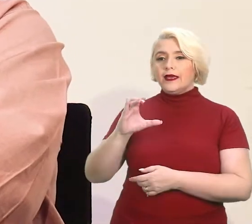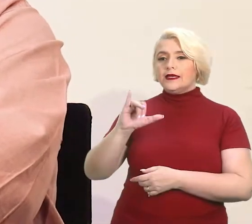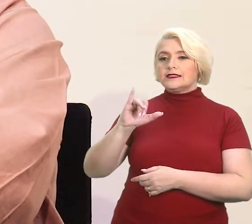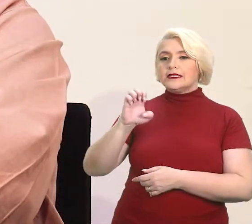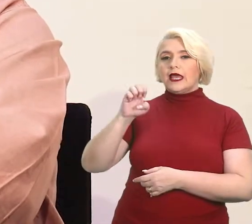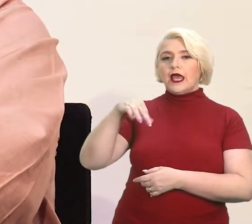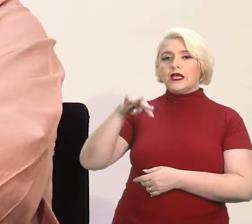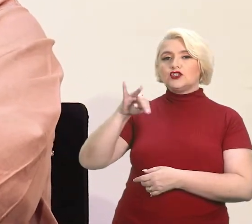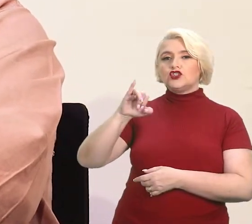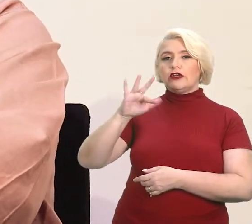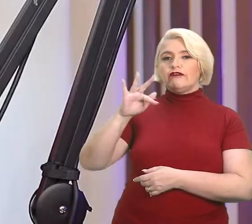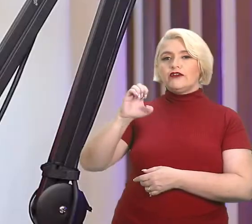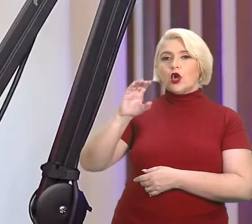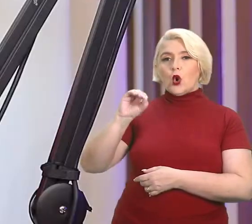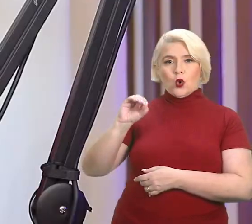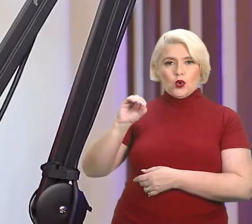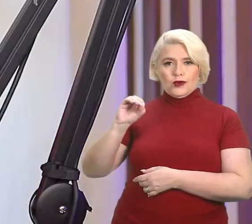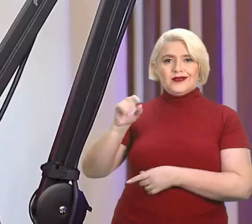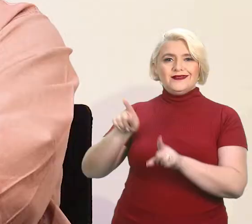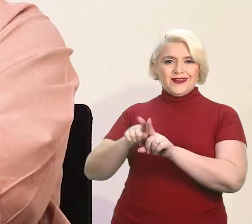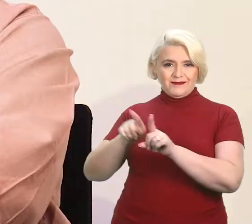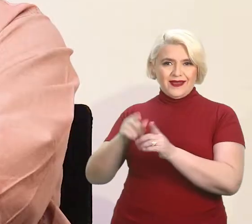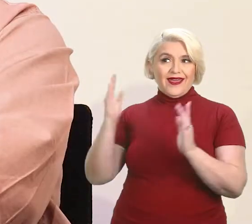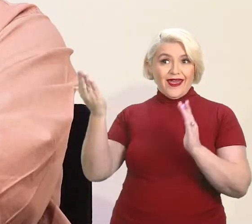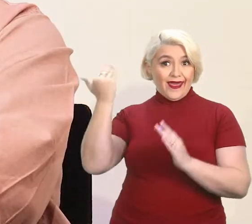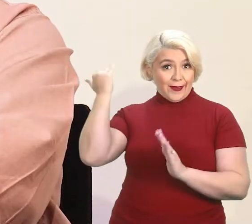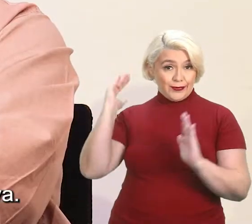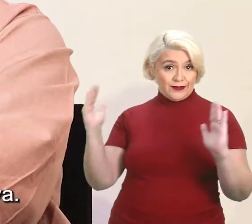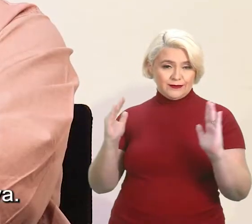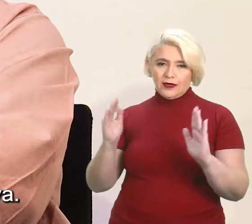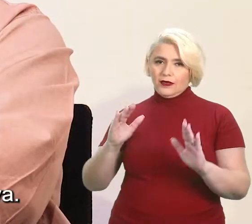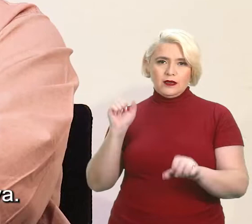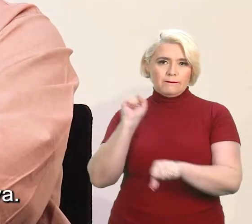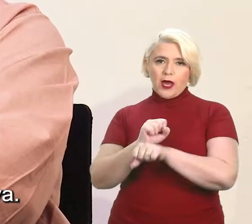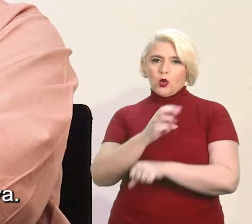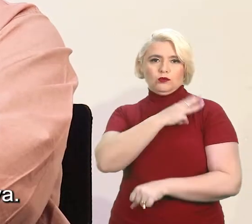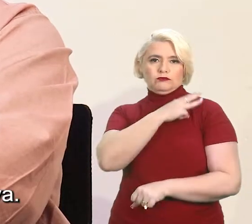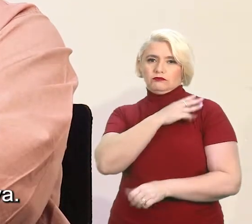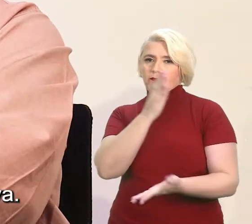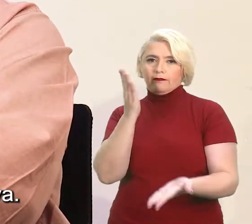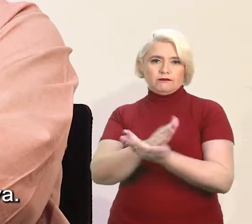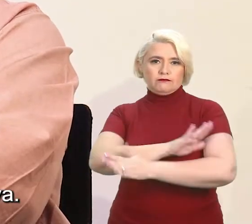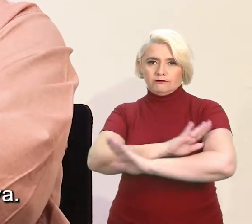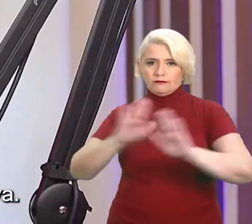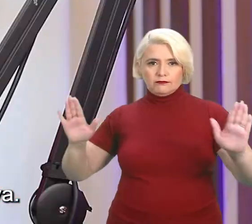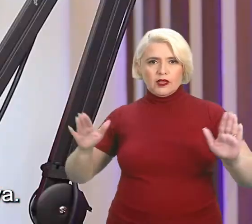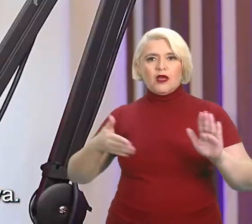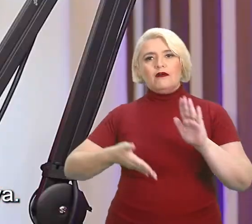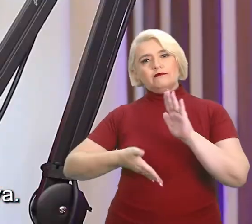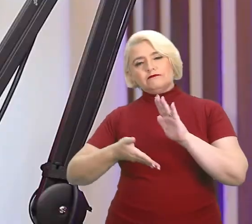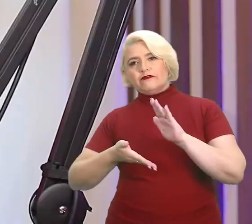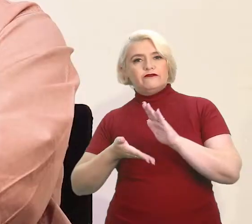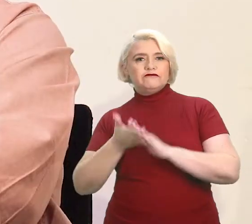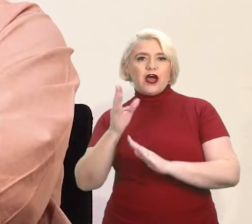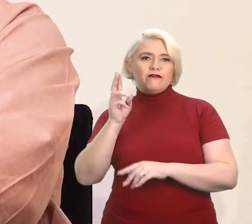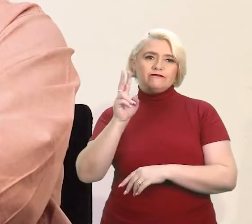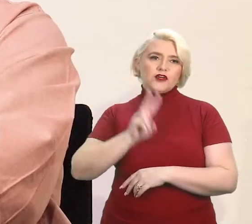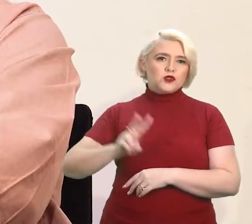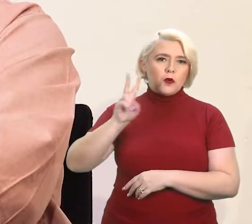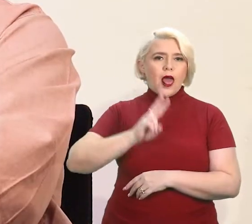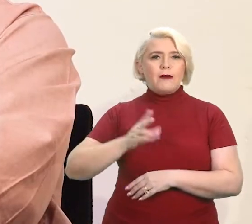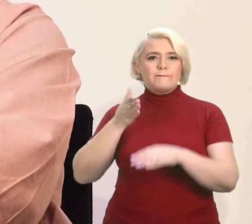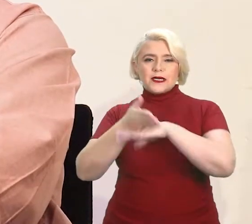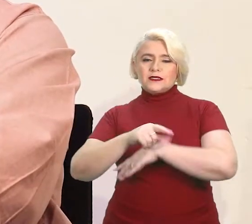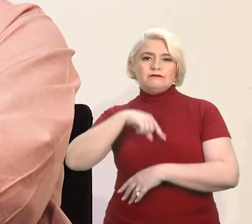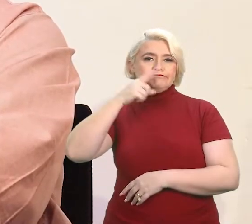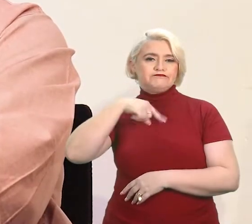fazer, fazia o científico. E pronto, parou por aí. E parou por aí, para tentar, às vezes, um vestibular, mas que nunca passava. Nunca passava. Não era